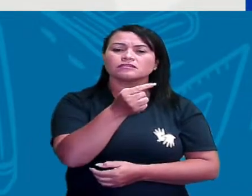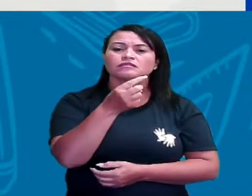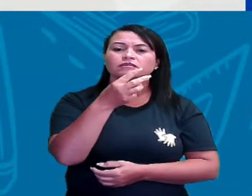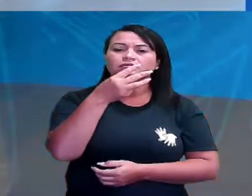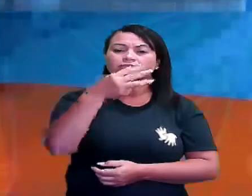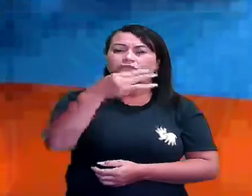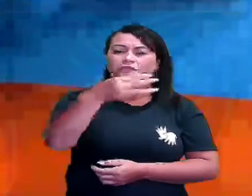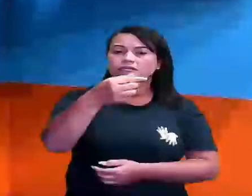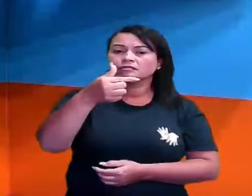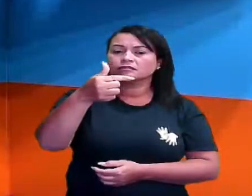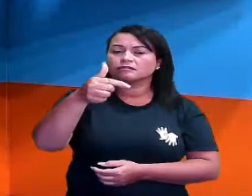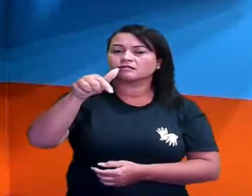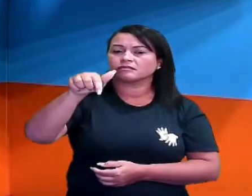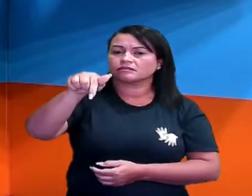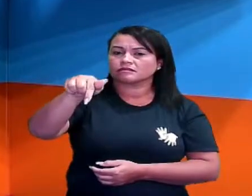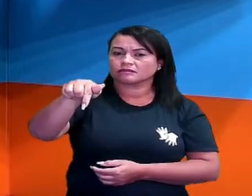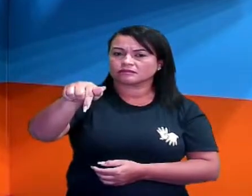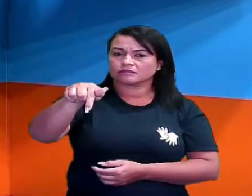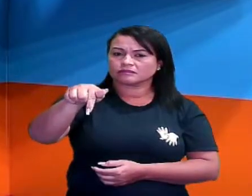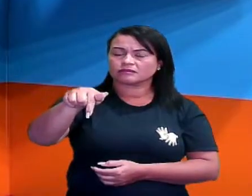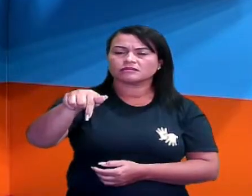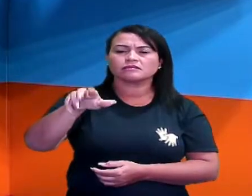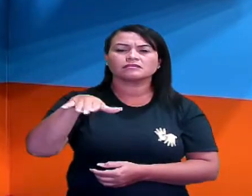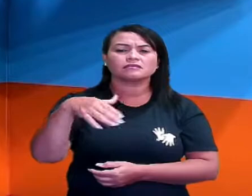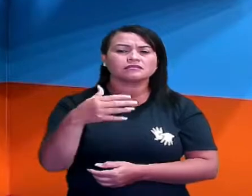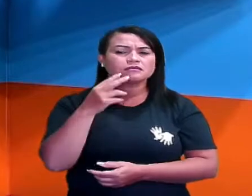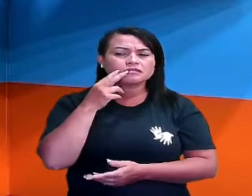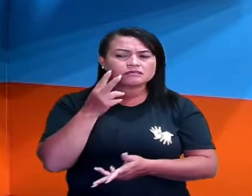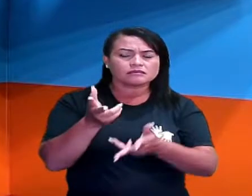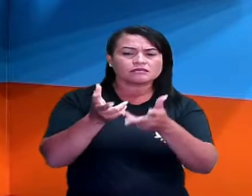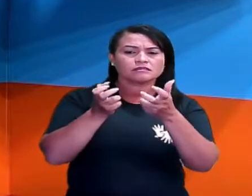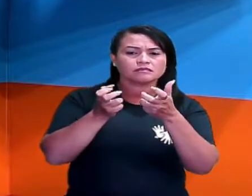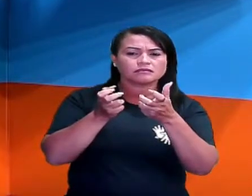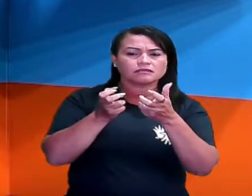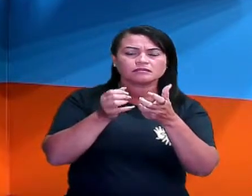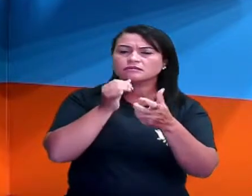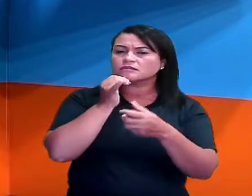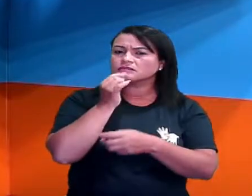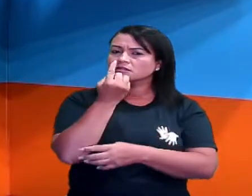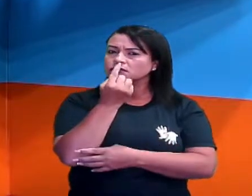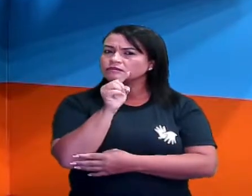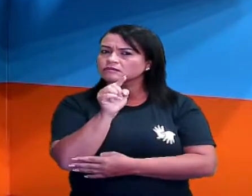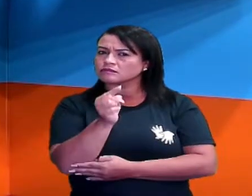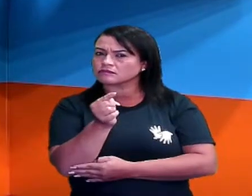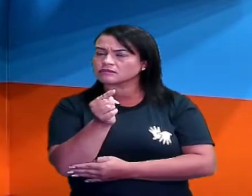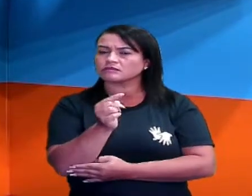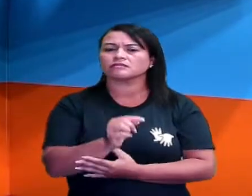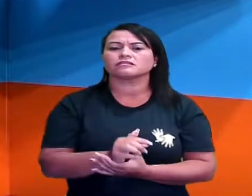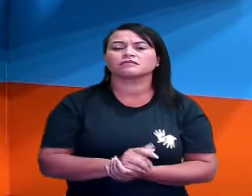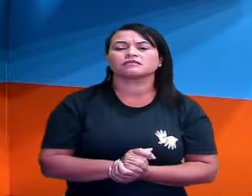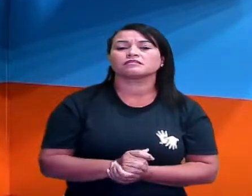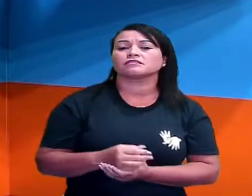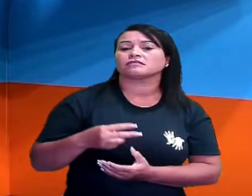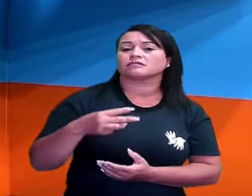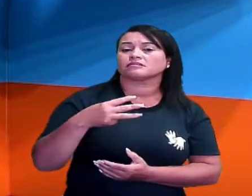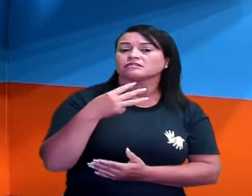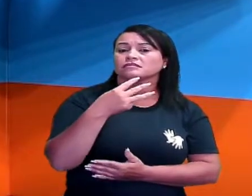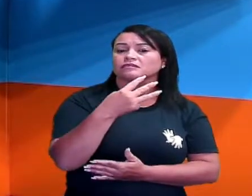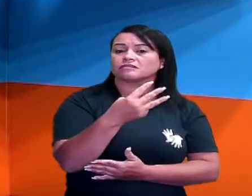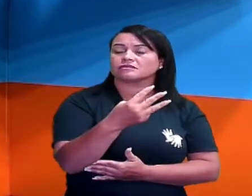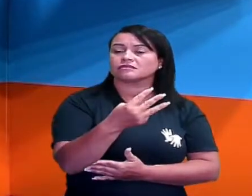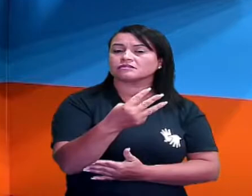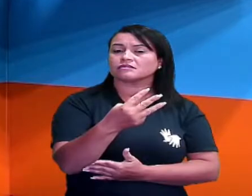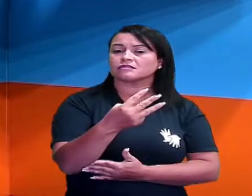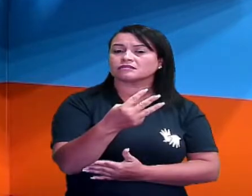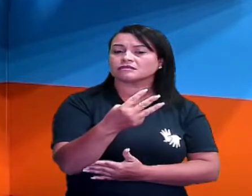1000, né? Então, quando eu vou ler esse número, eu já falei o quê? 1000. Então, 1000. 300.